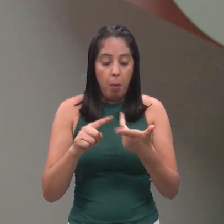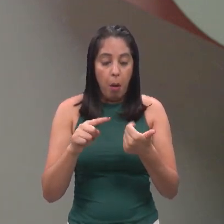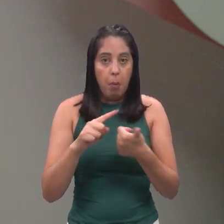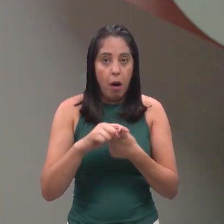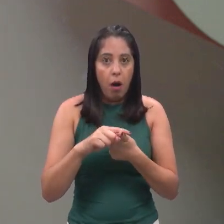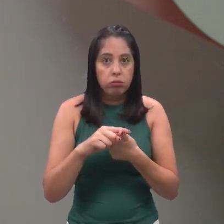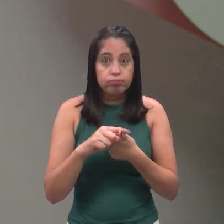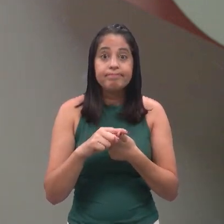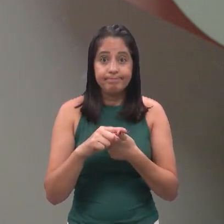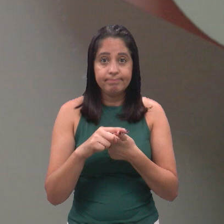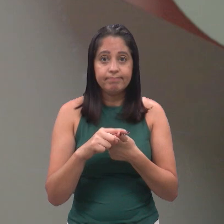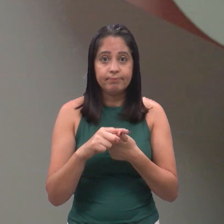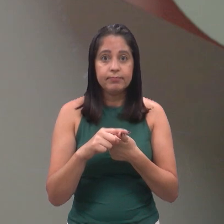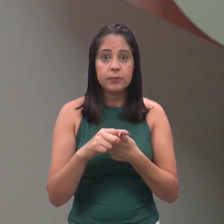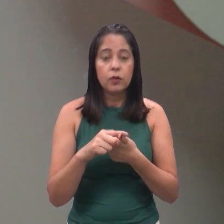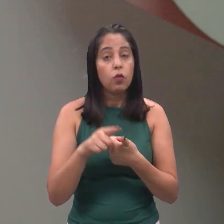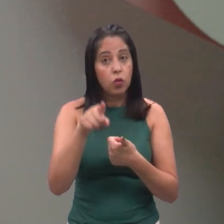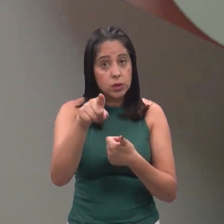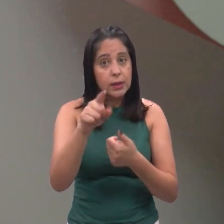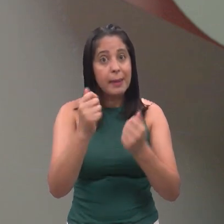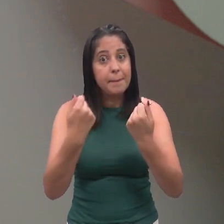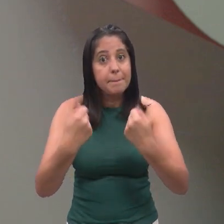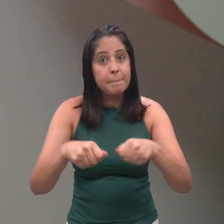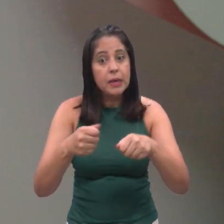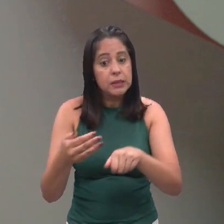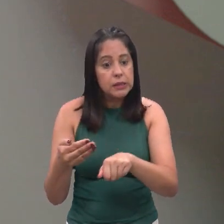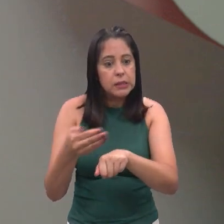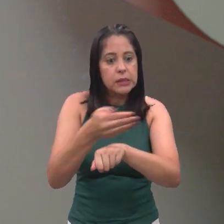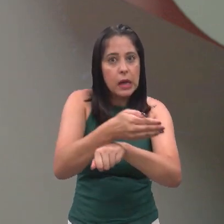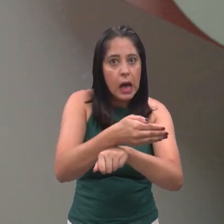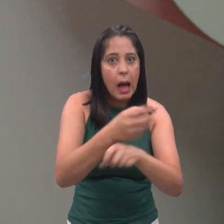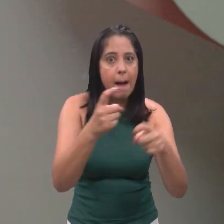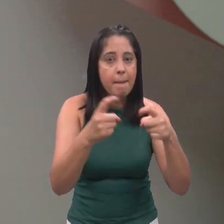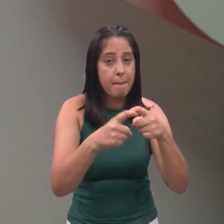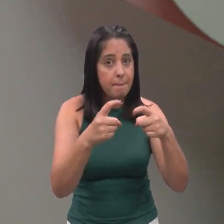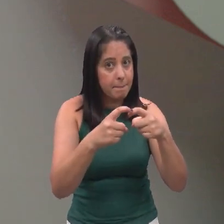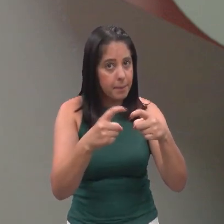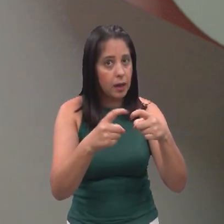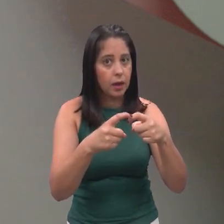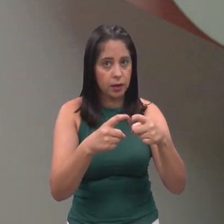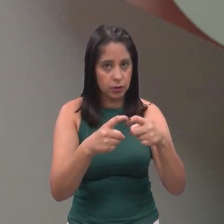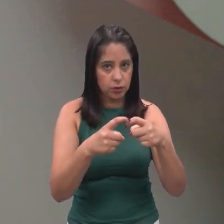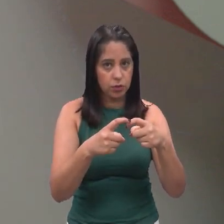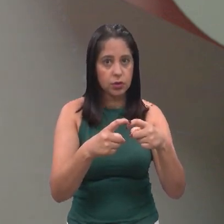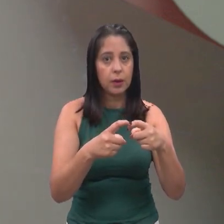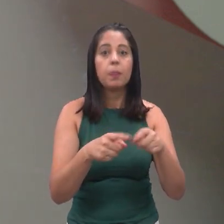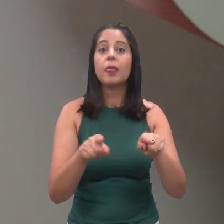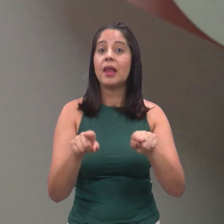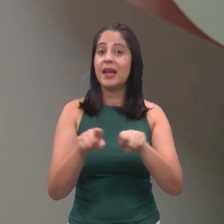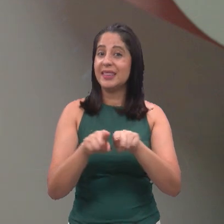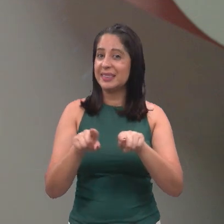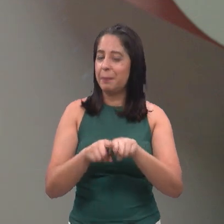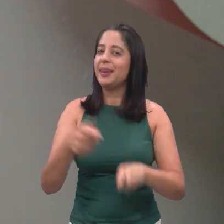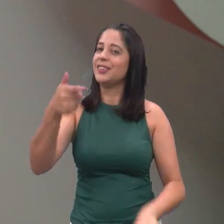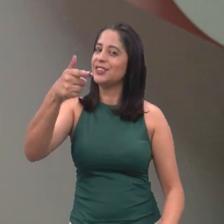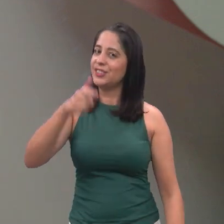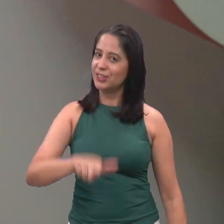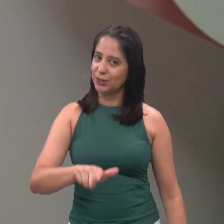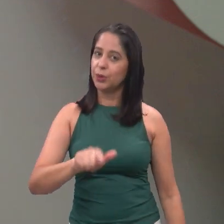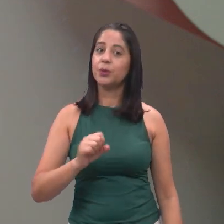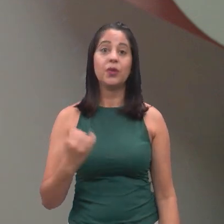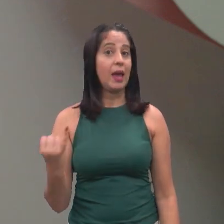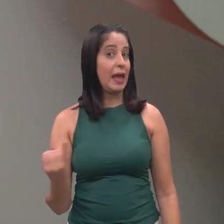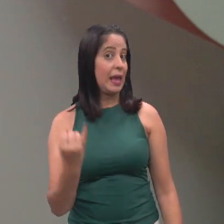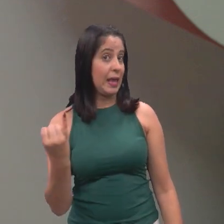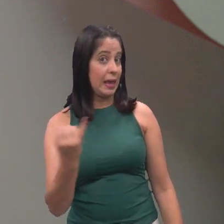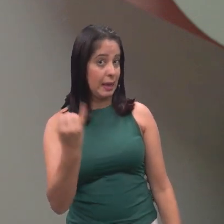no programa de hoje, você deve buscar orientação médica. Reforçamos também, mais uma vez, a